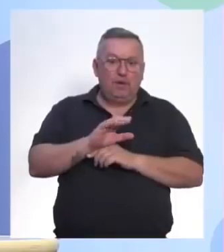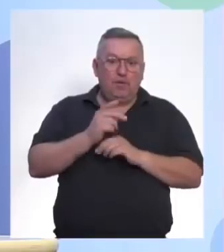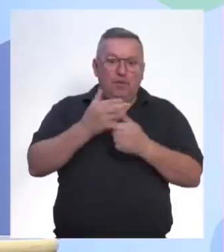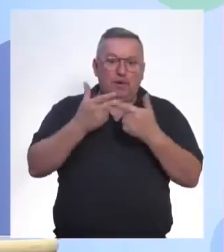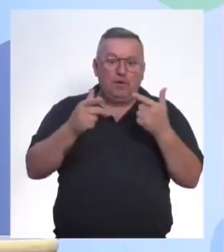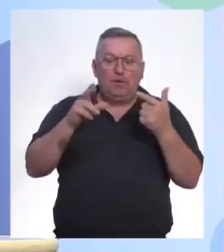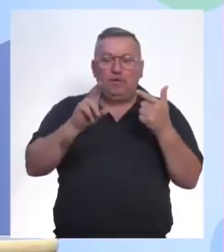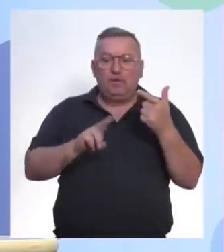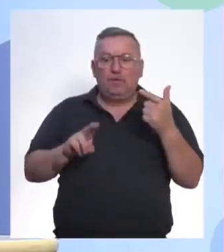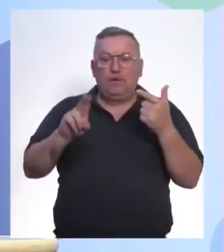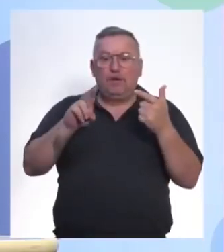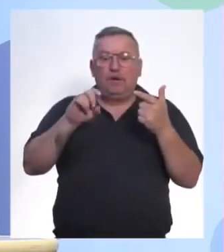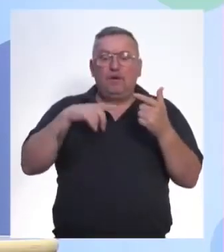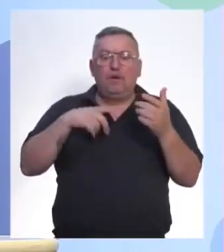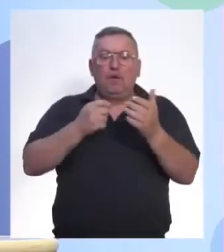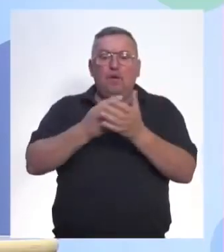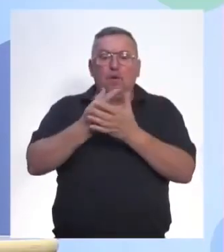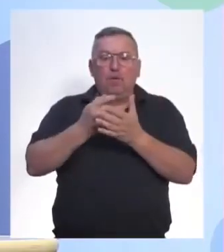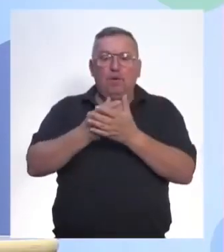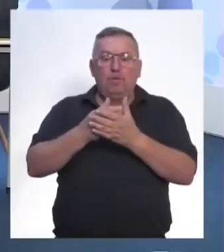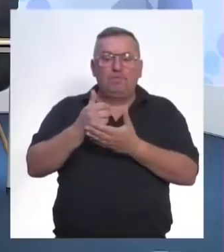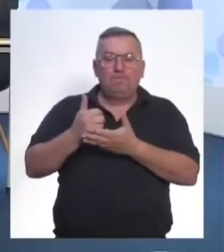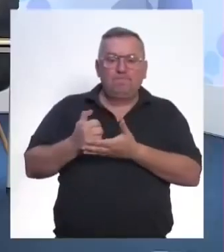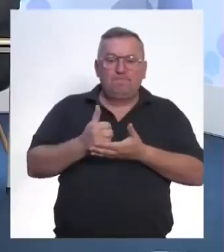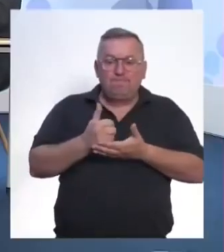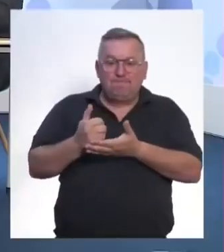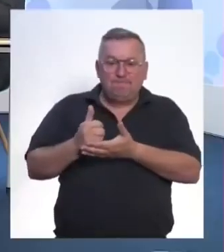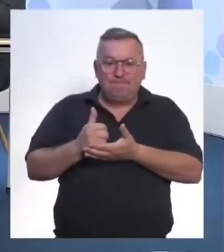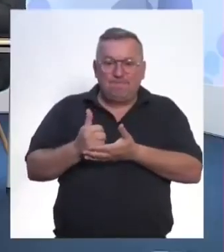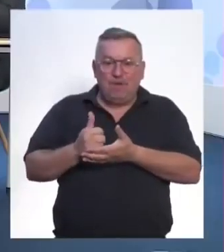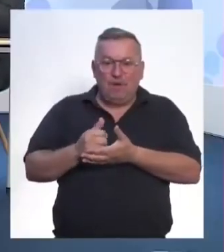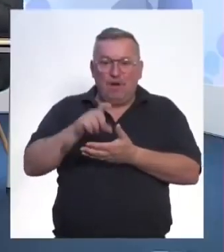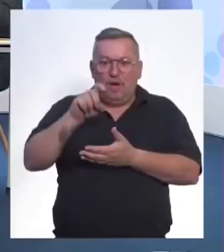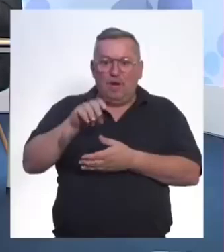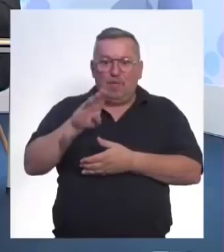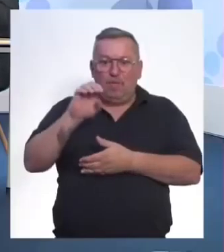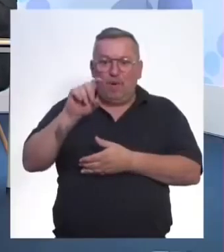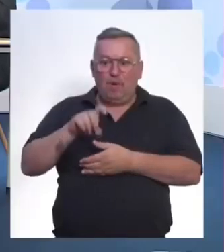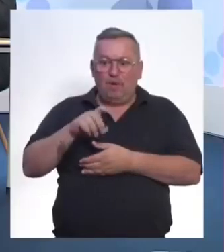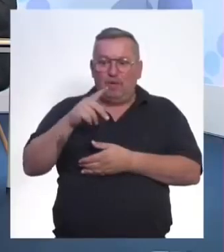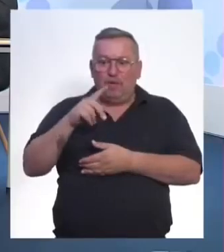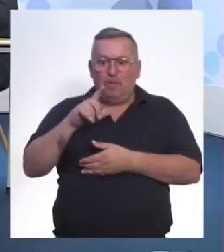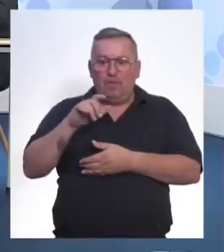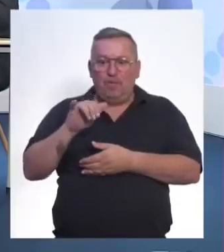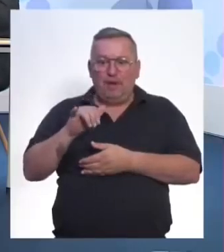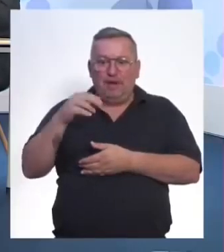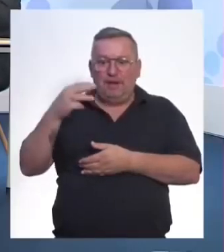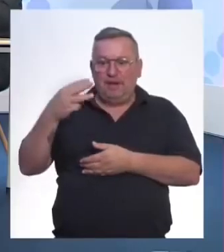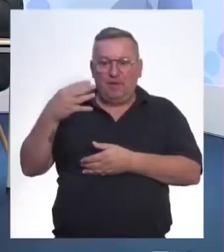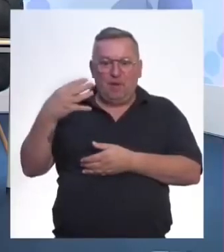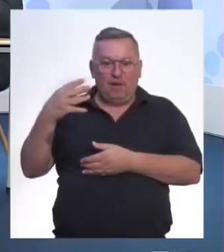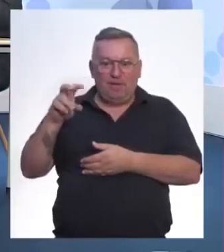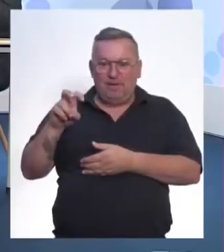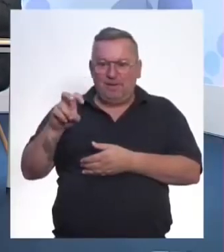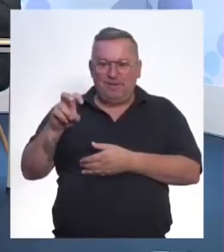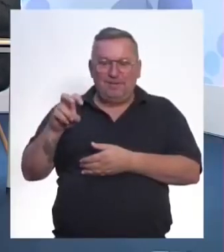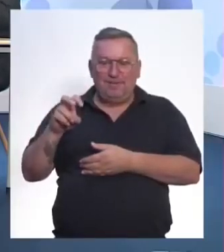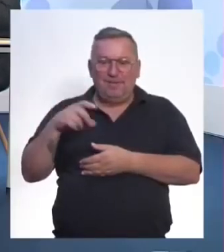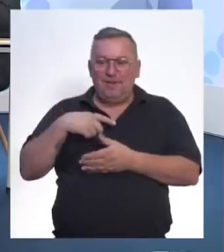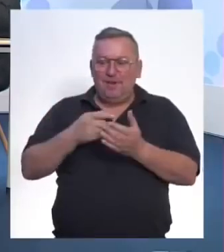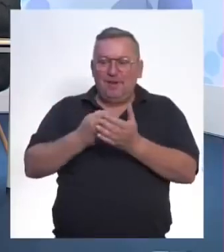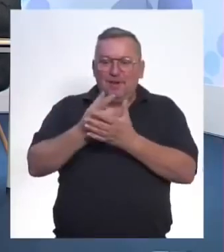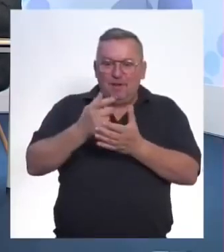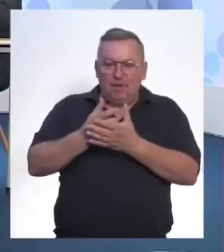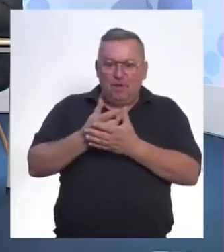coisas usuais. Se eu quiser comprar lá meu videogame, meu Sim. Xbox, meu PlayStation, meu não sei, né? Mas se eu quero comprar